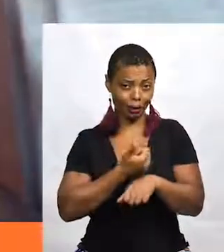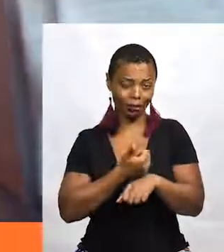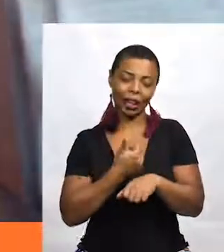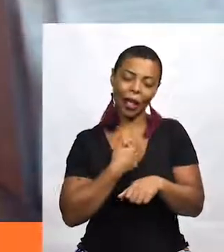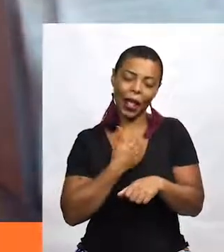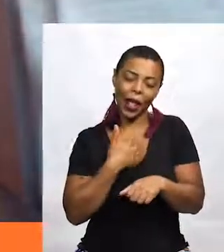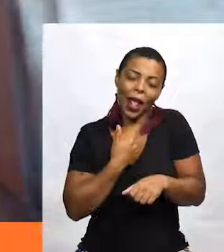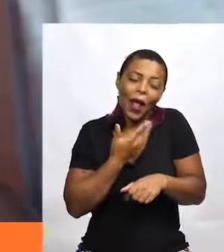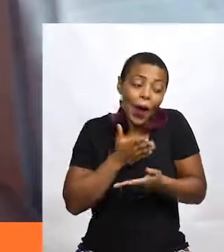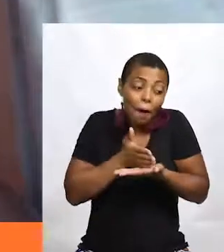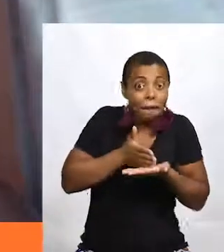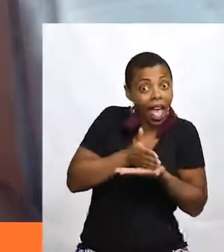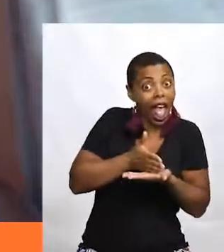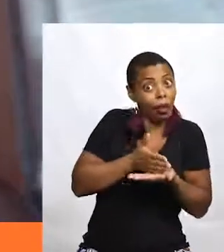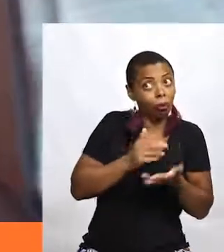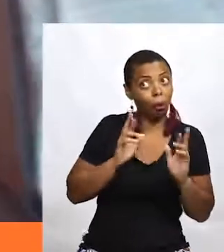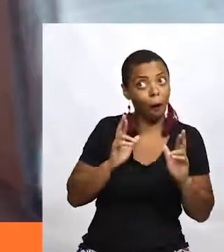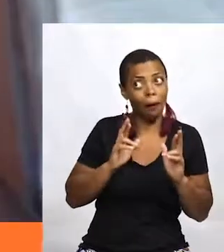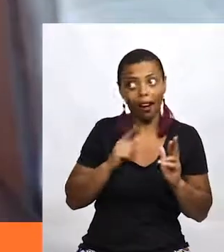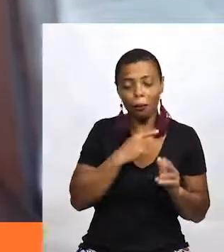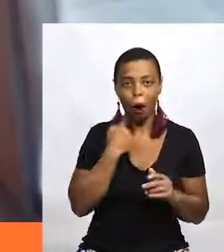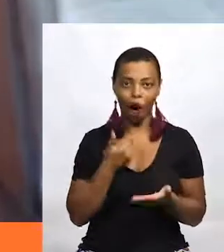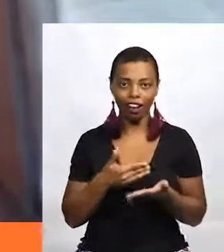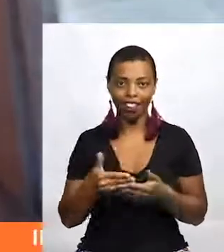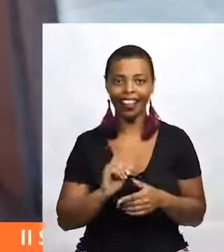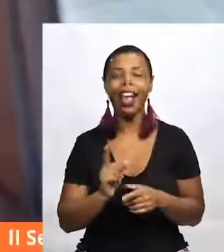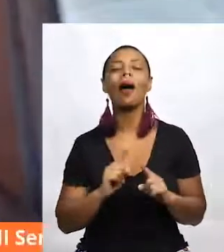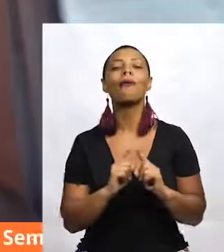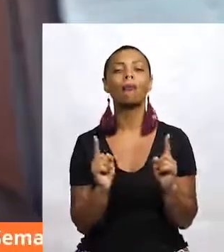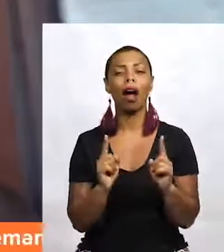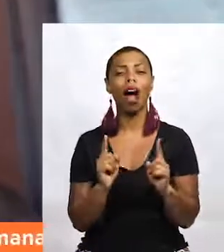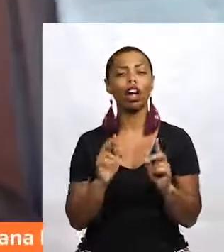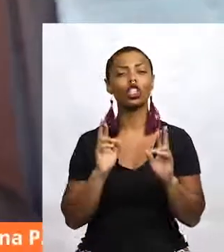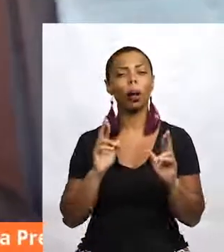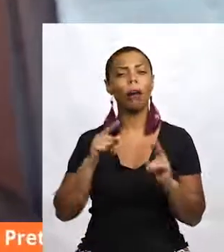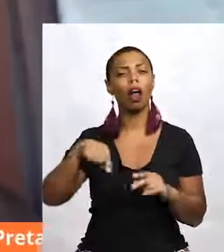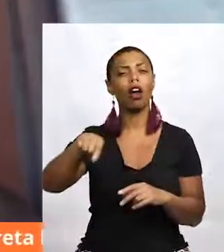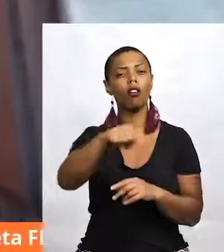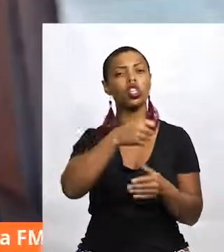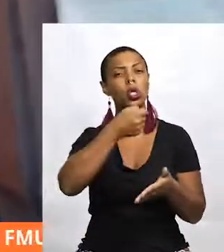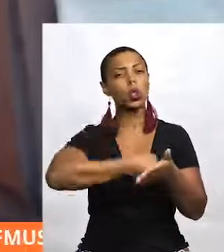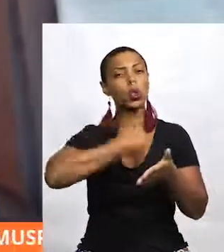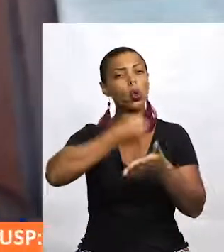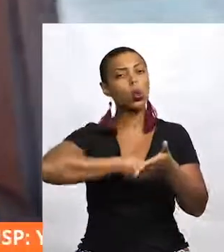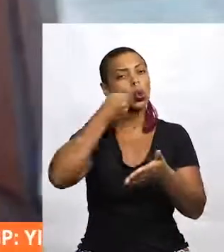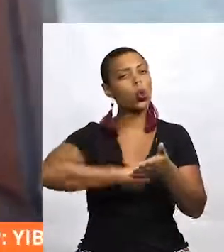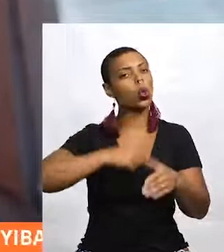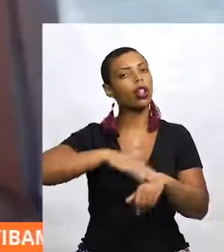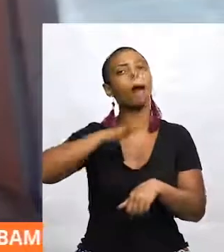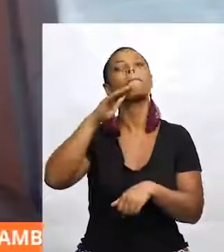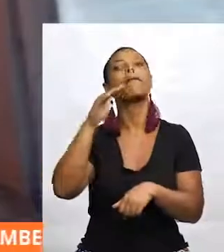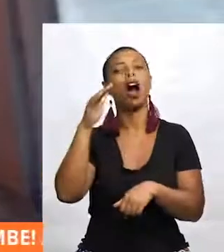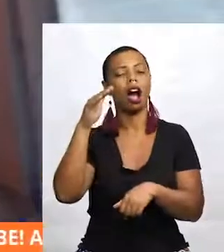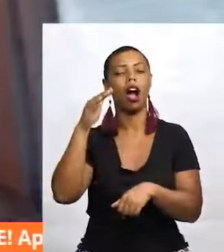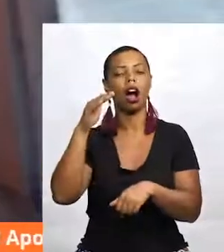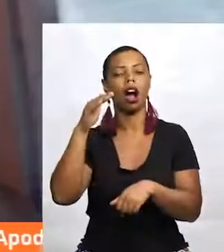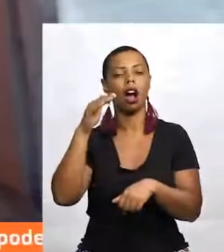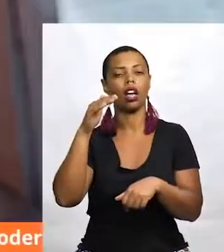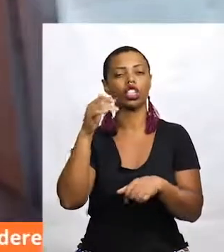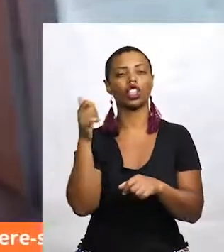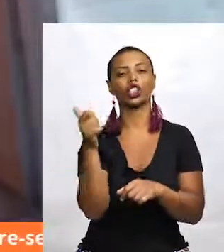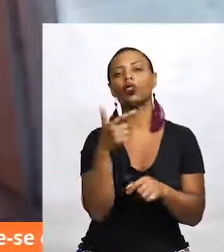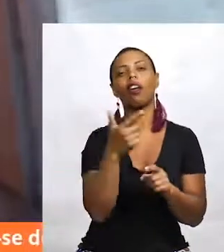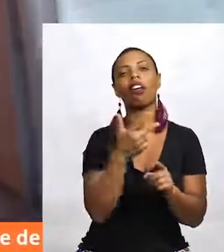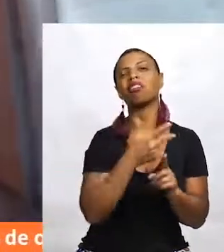ao final da trajetória de vocês, levantado e lutado muito mais do que vencido, porque é mais